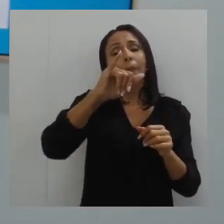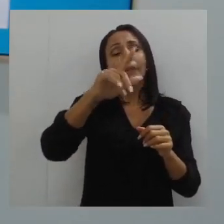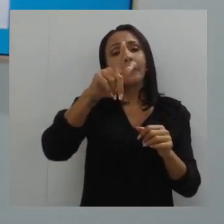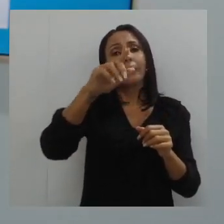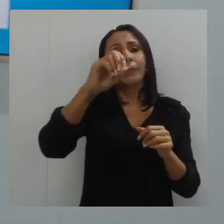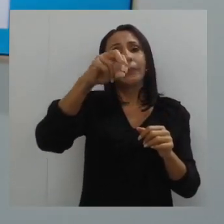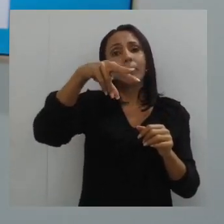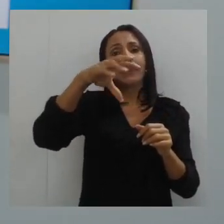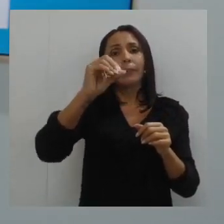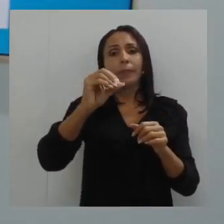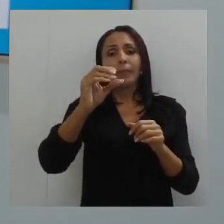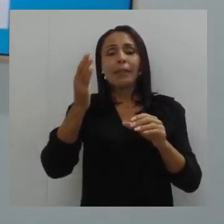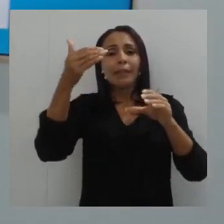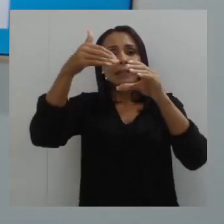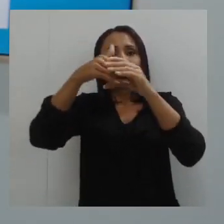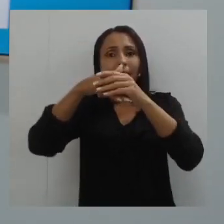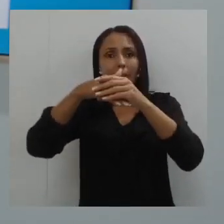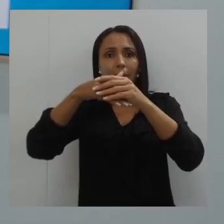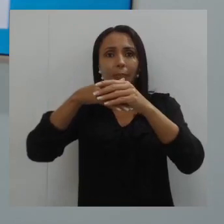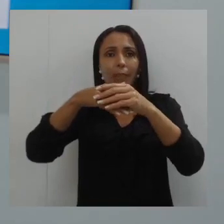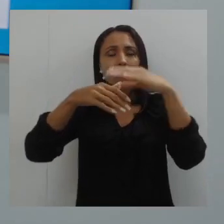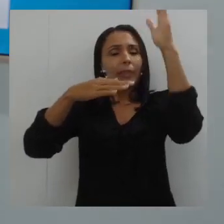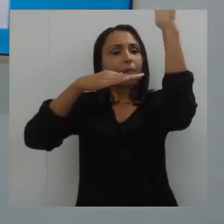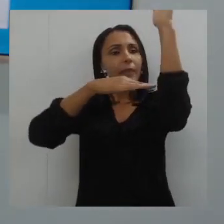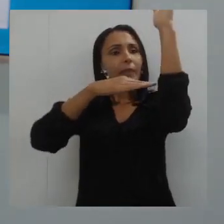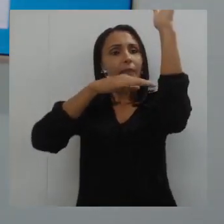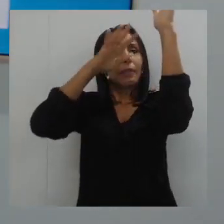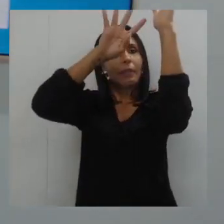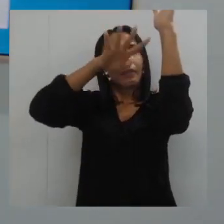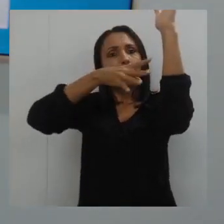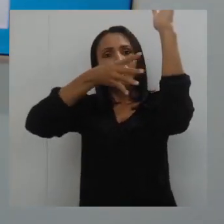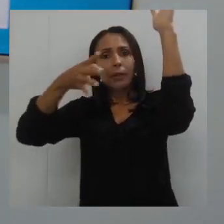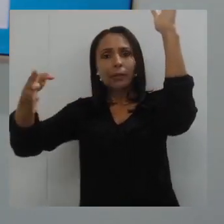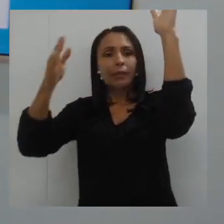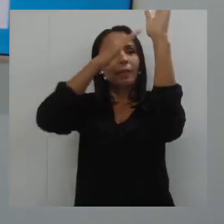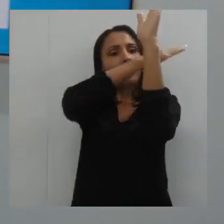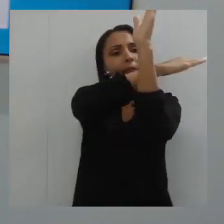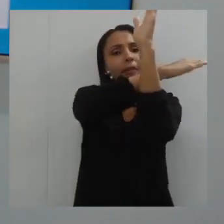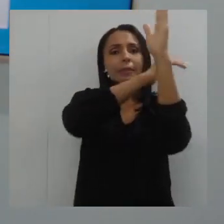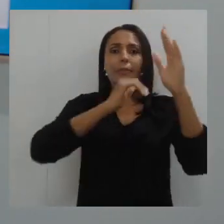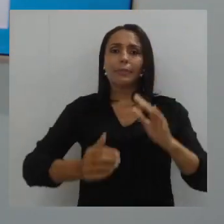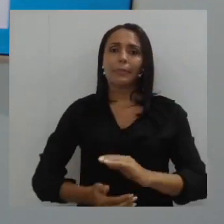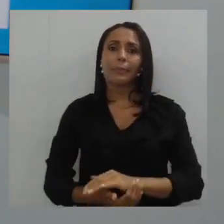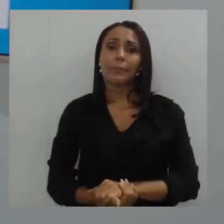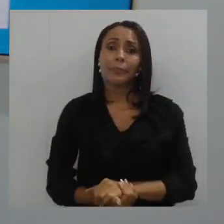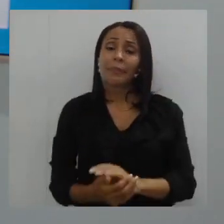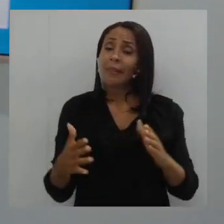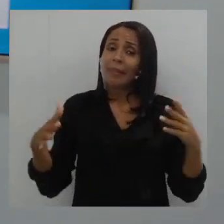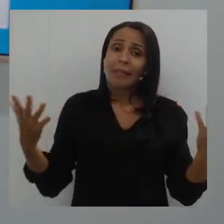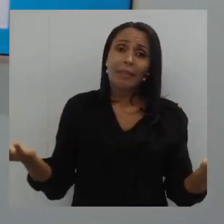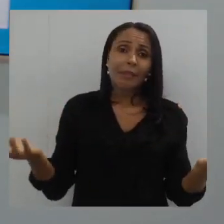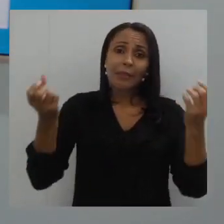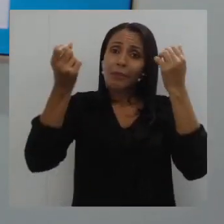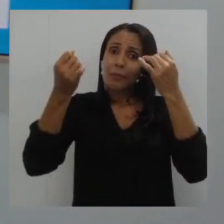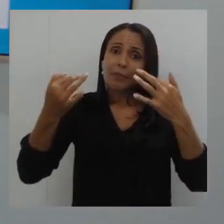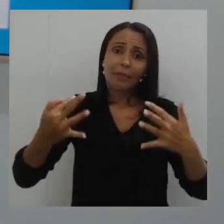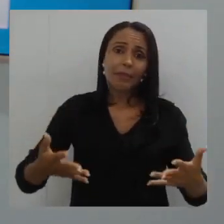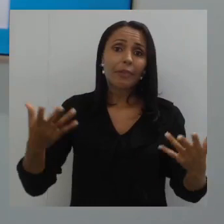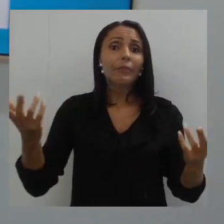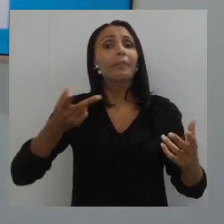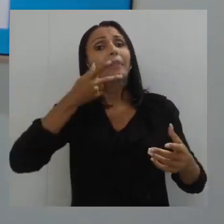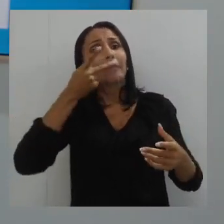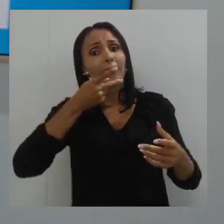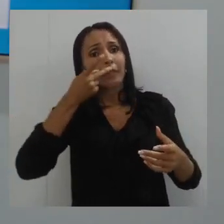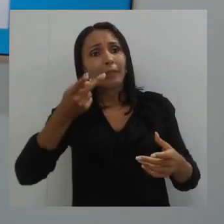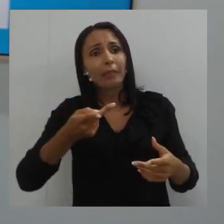vértices dentro de um plano cartesiano. Então é basicamente sobre isso que a gente está falando e que a gente